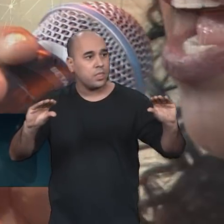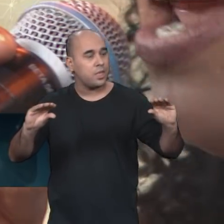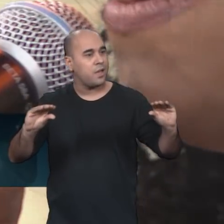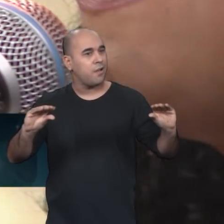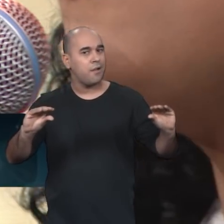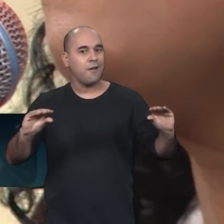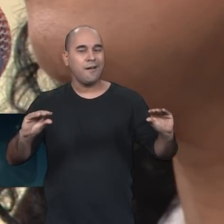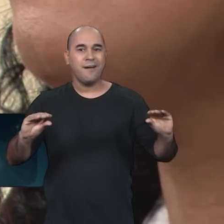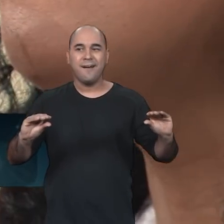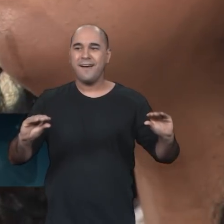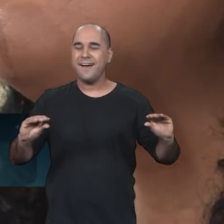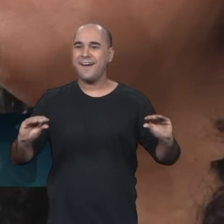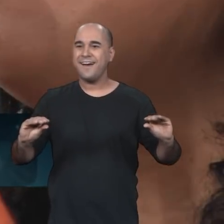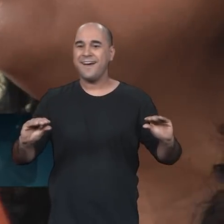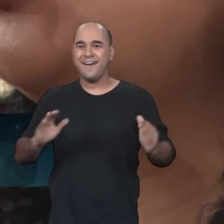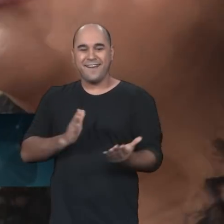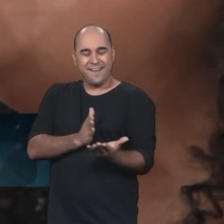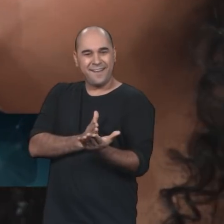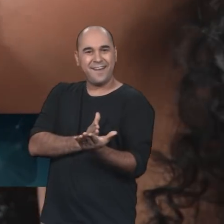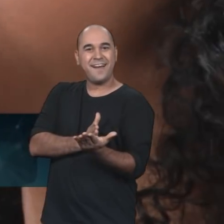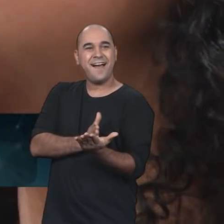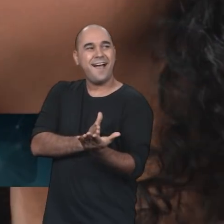Salva-me, Senhor